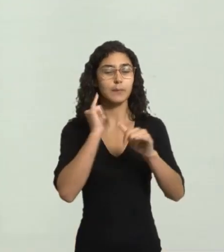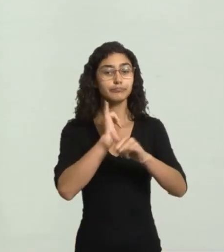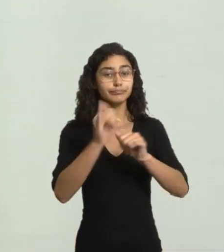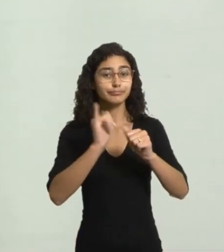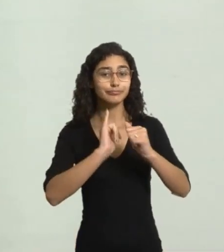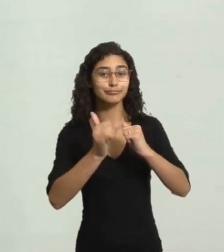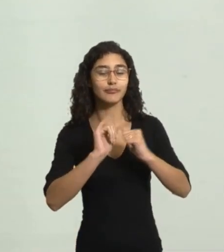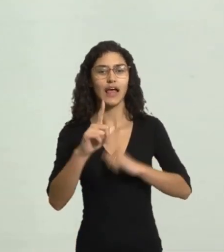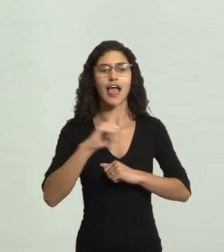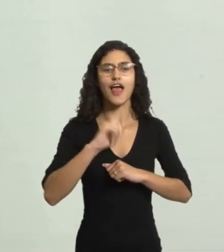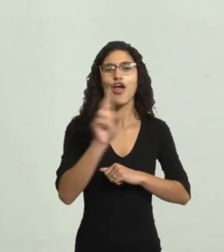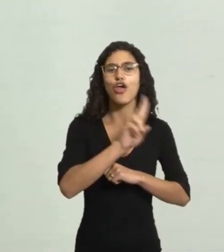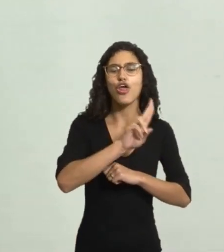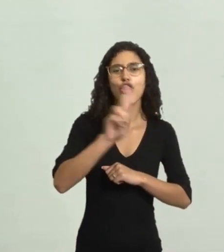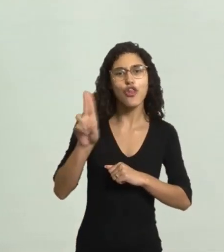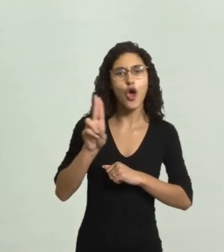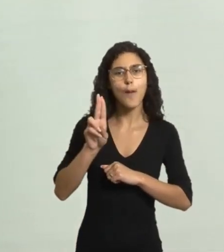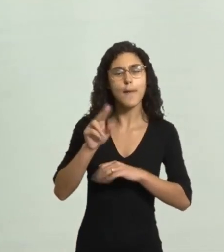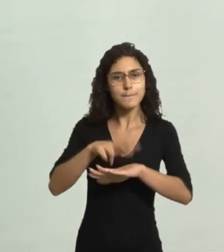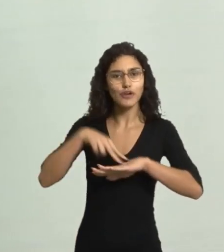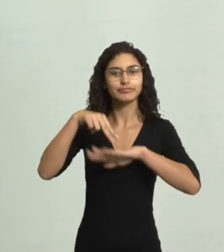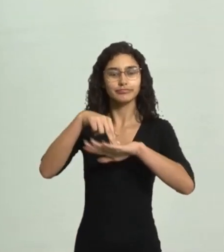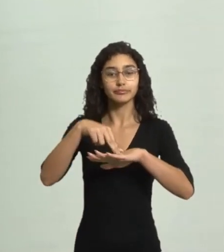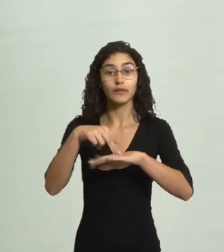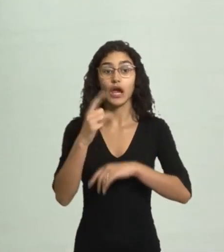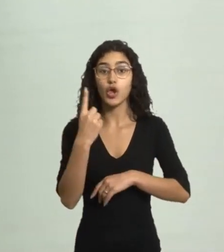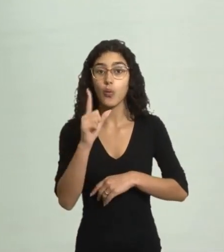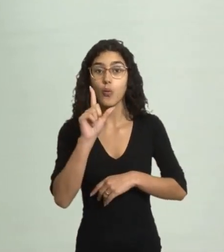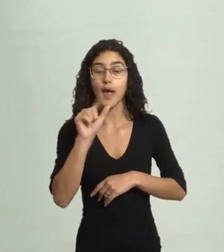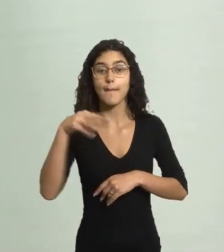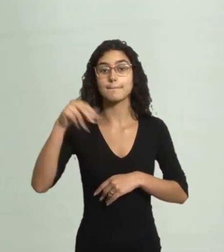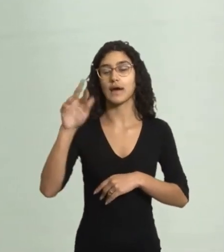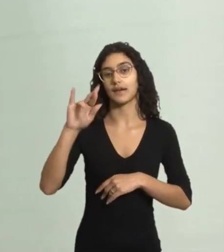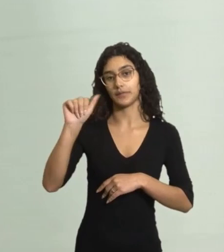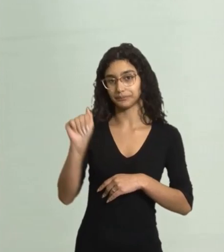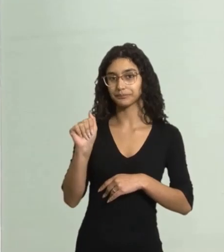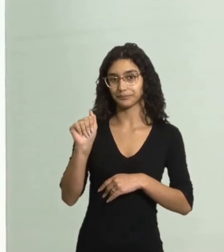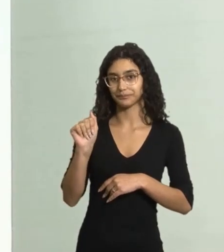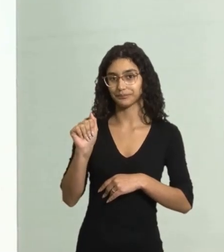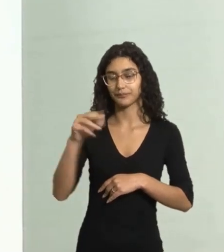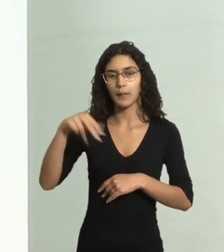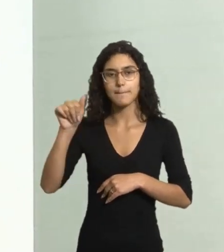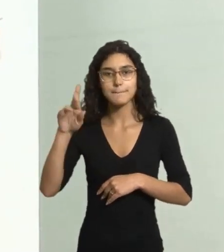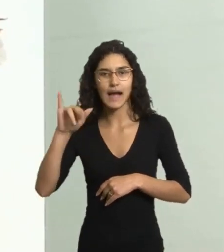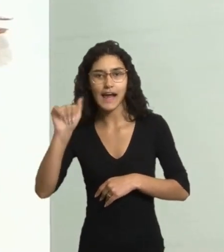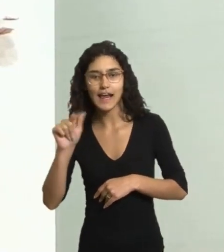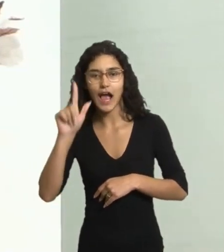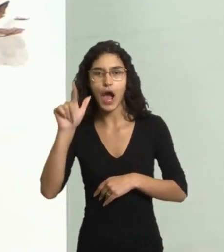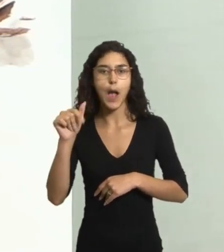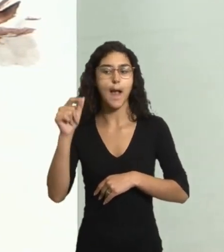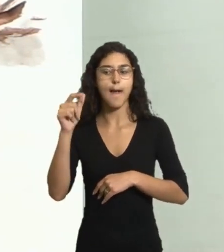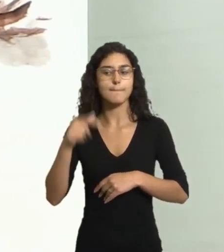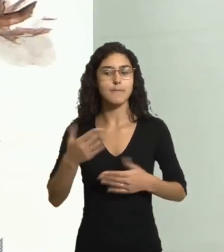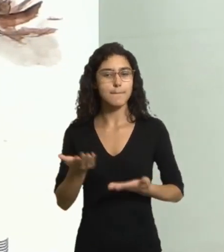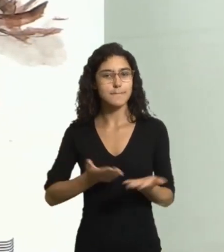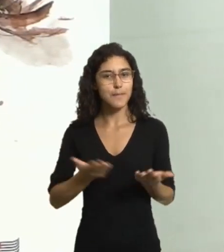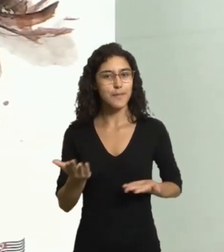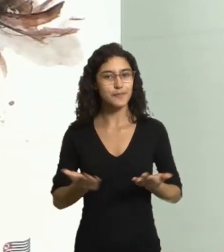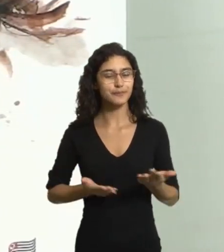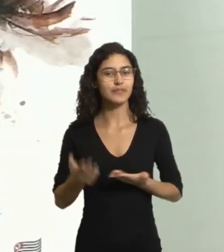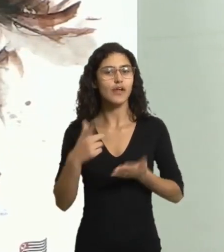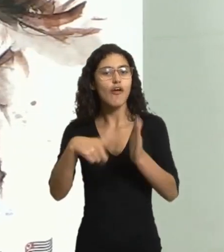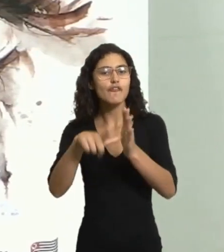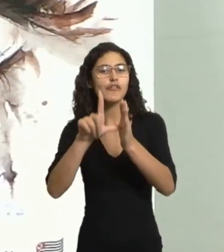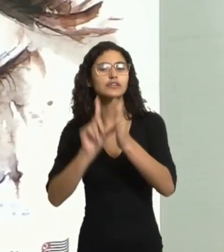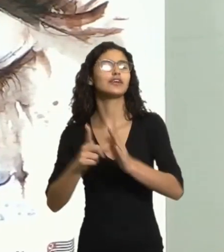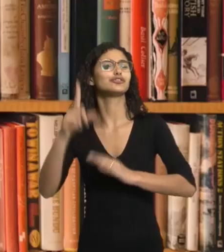têm nomes de protagonistas, e um deles se chama Maria. Maria é a empregada doméstica que está voltando depois de um